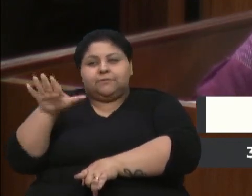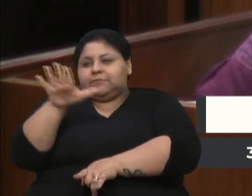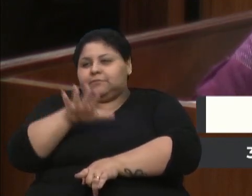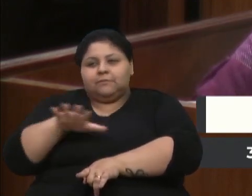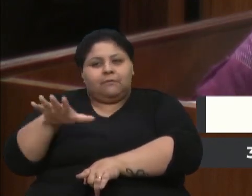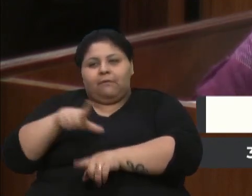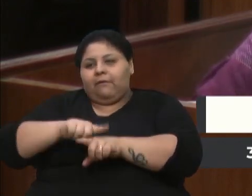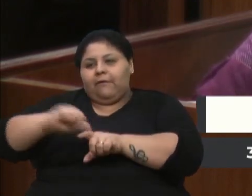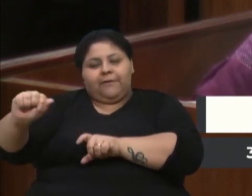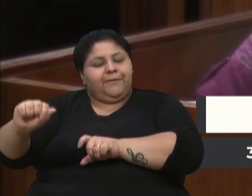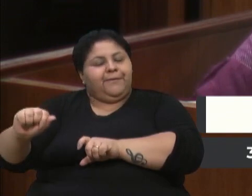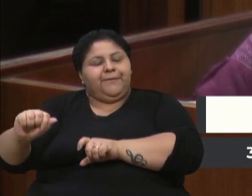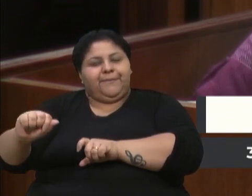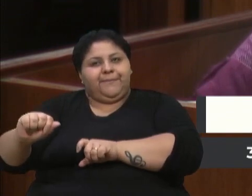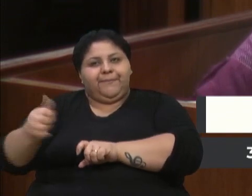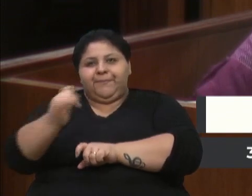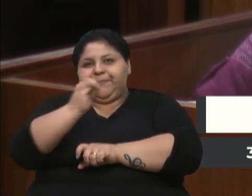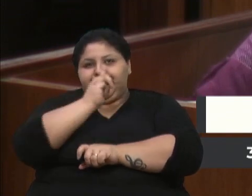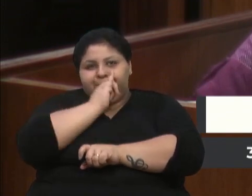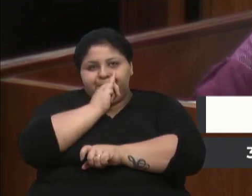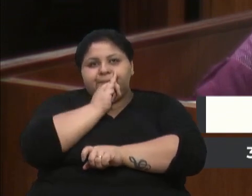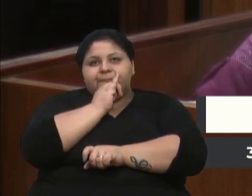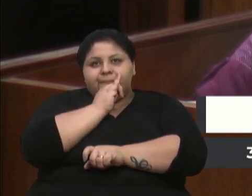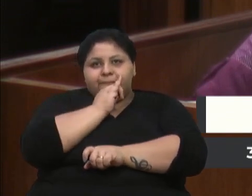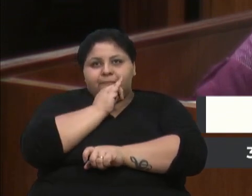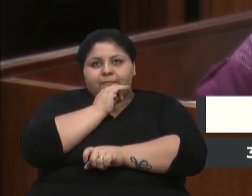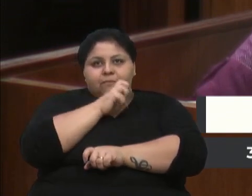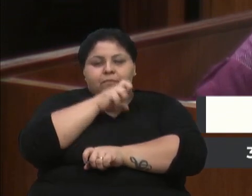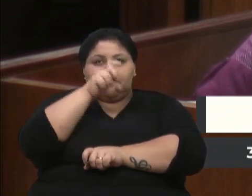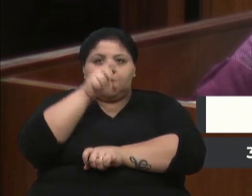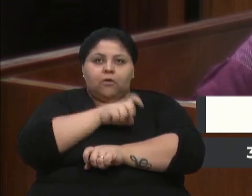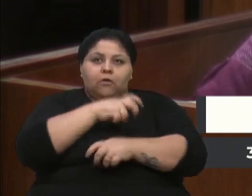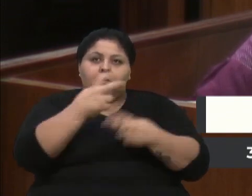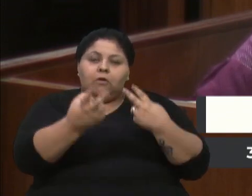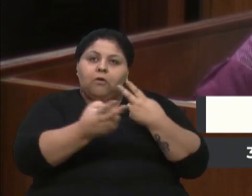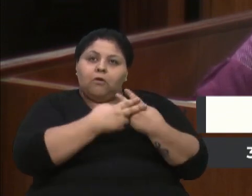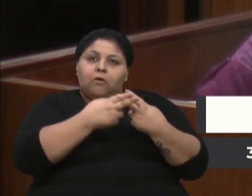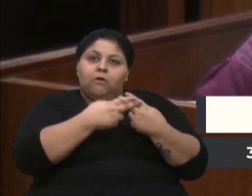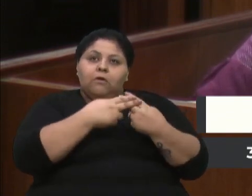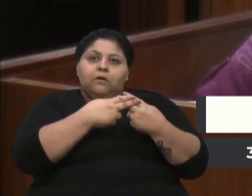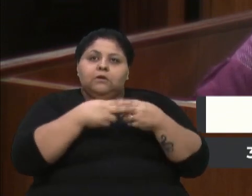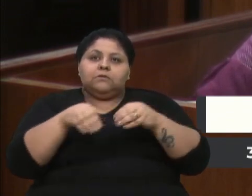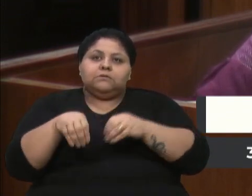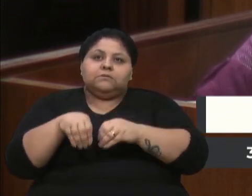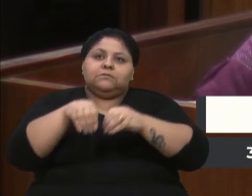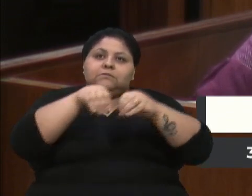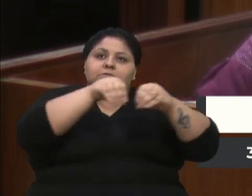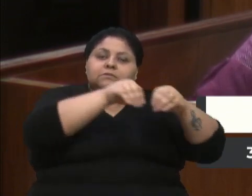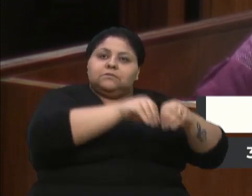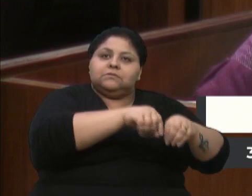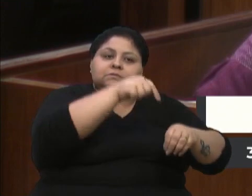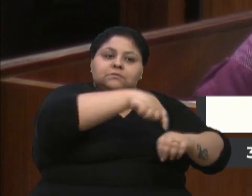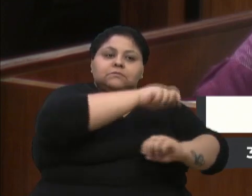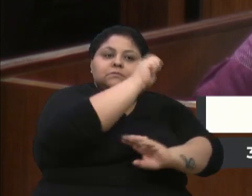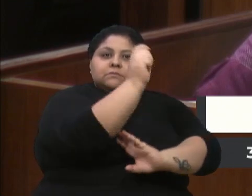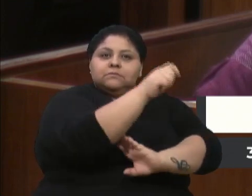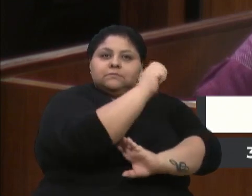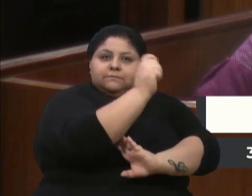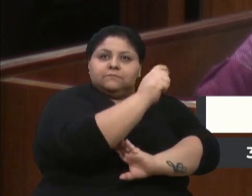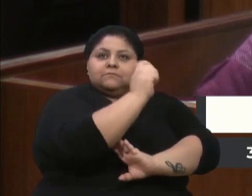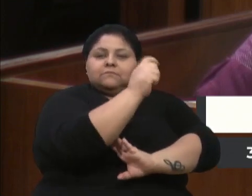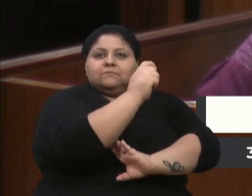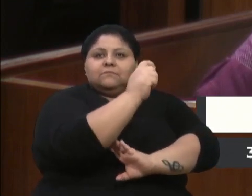né? Por exemplo, o ex-detento não veio ao estado do Rio Grande do Sul, né? Não